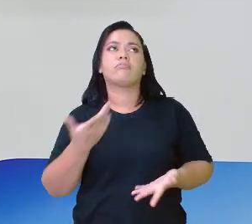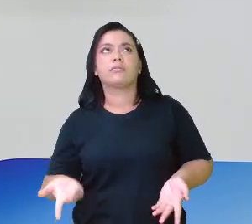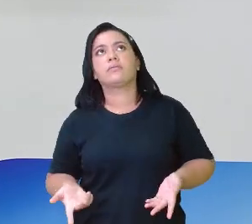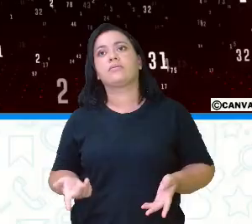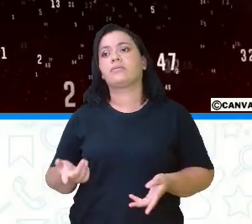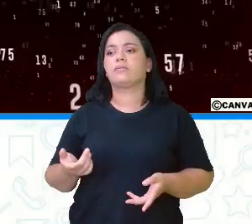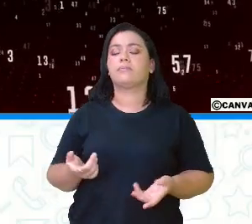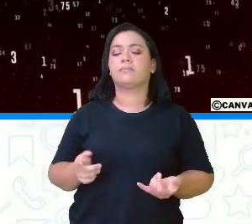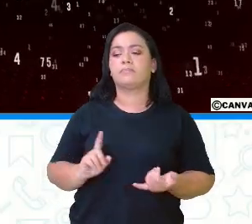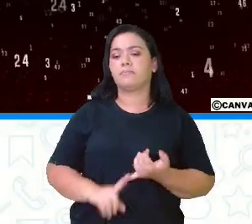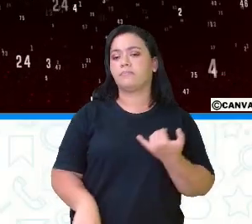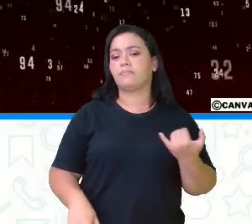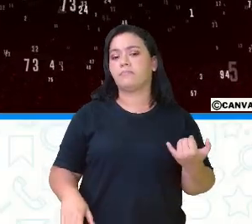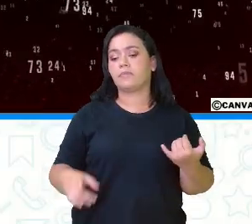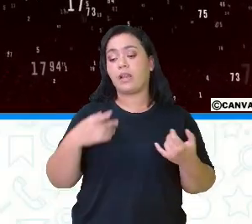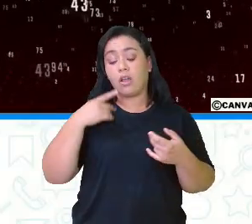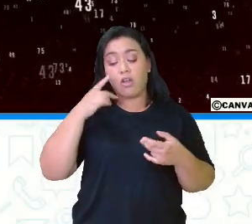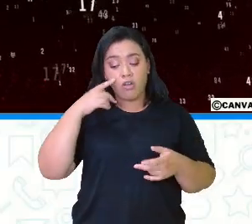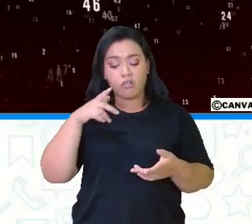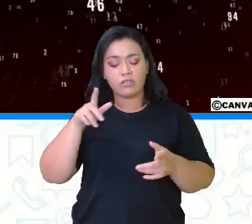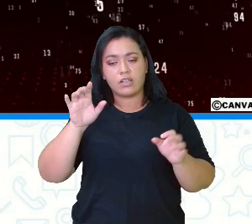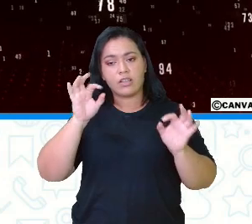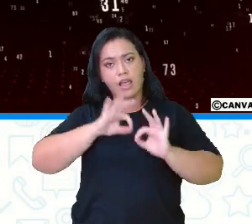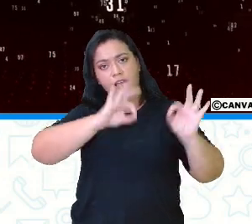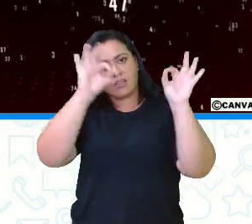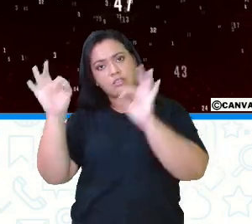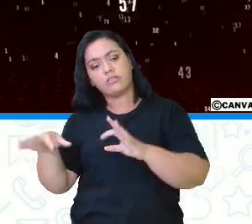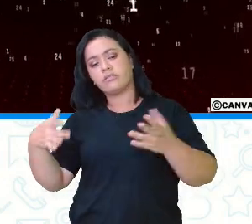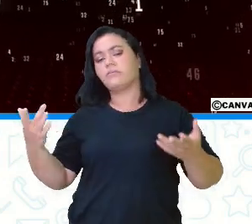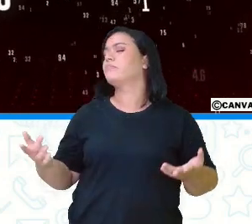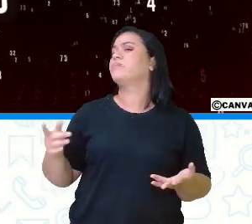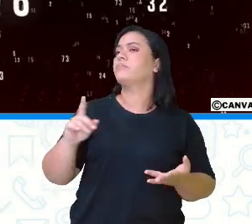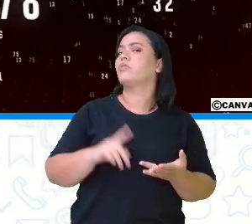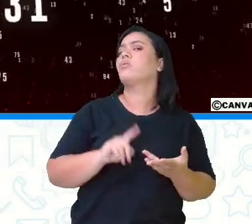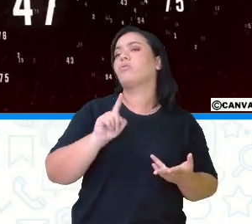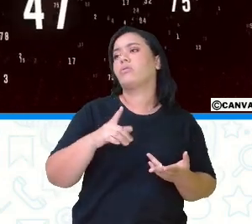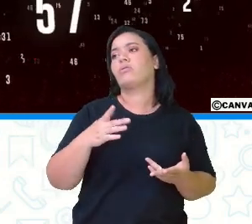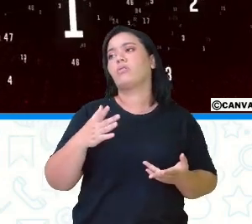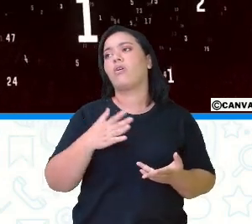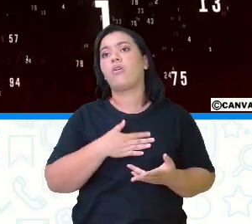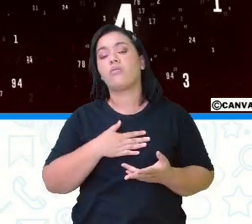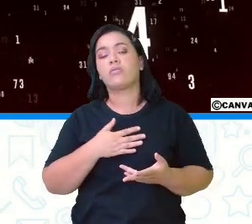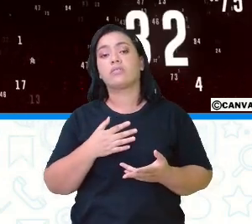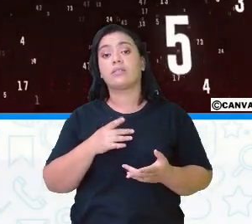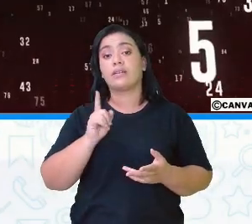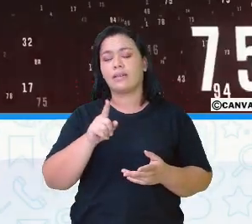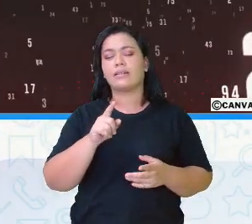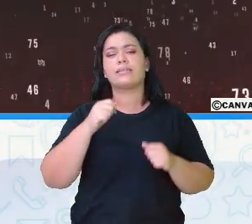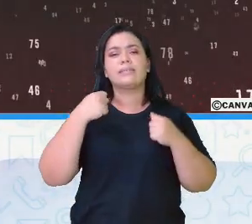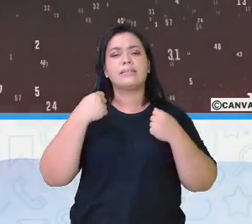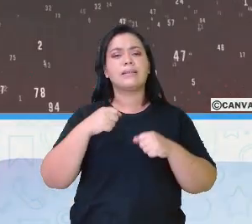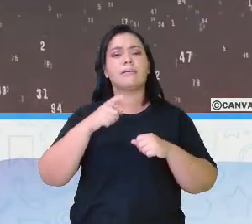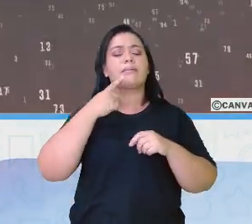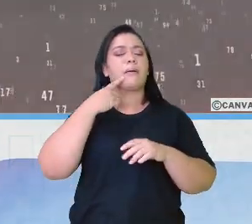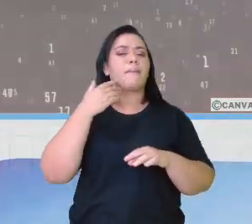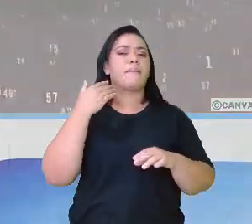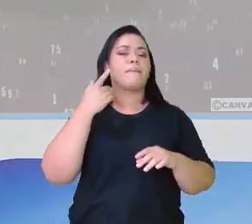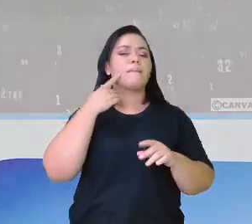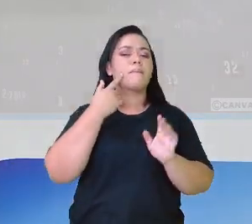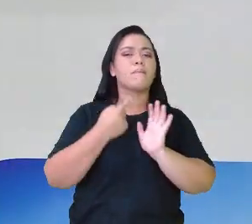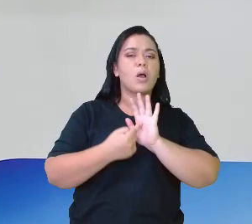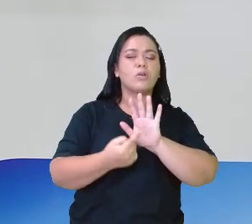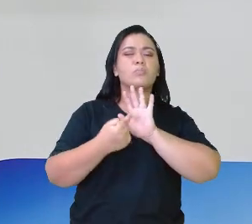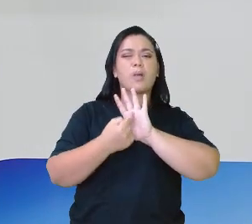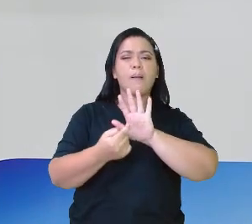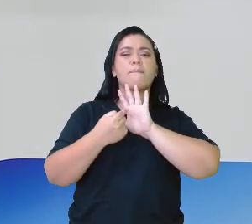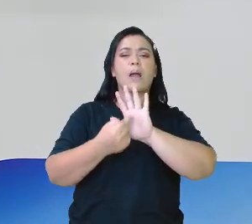o que é que você mais gosta de visualizar, o que é que você passa mais tempo assistindo e vai colocar aí disponível para você o